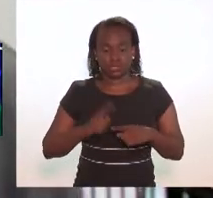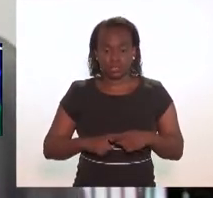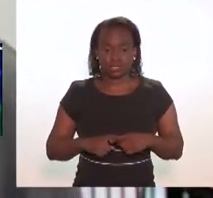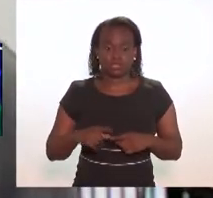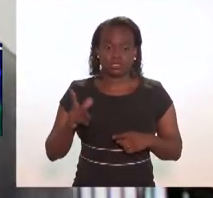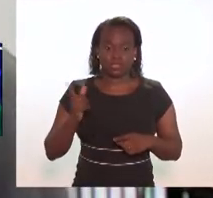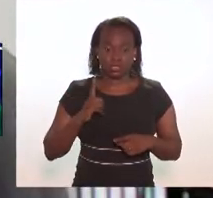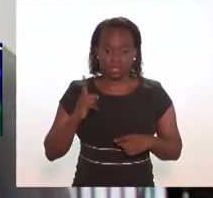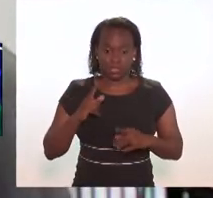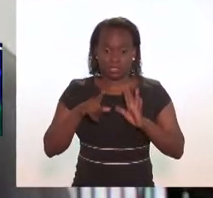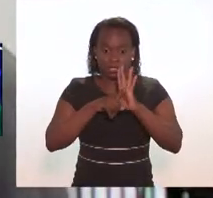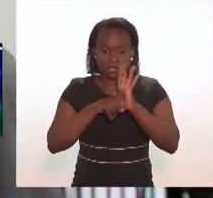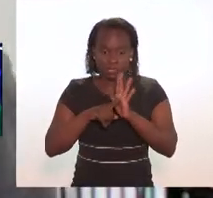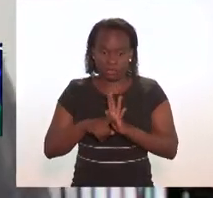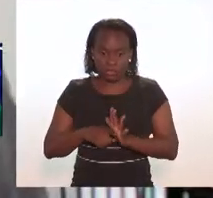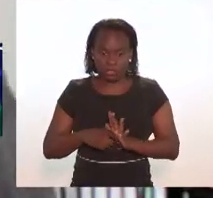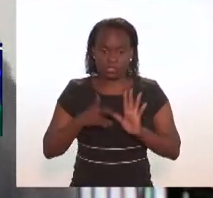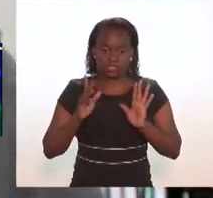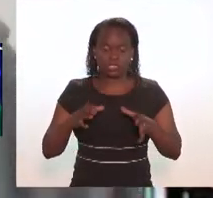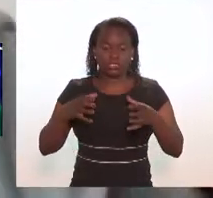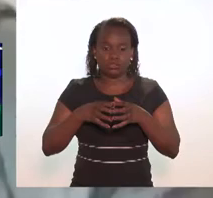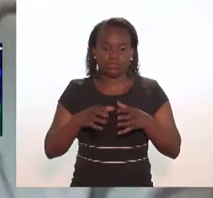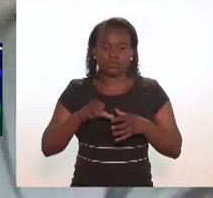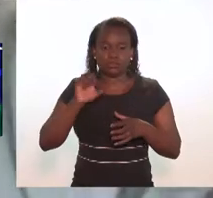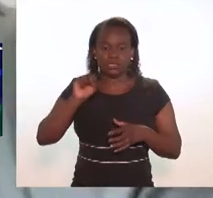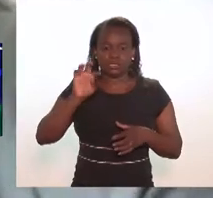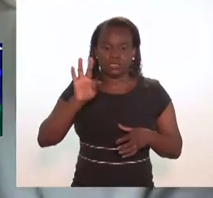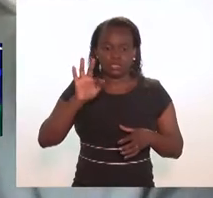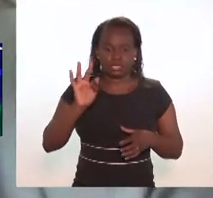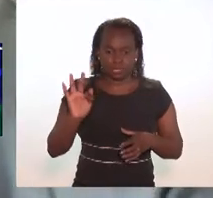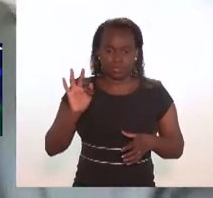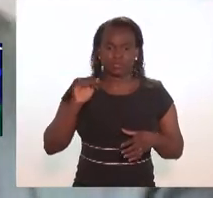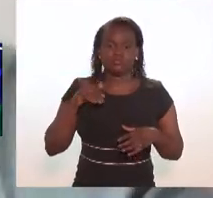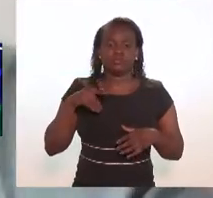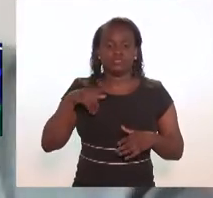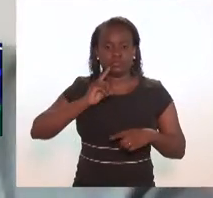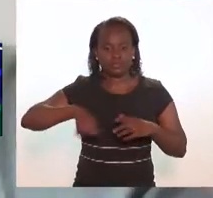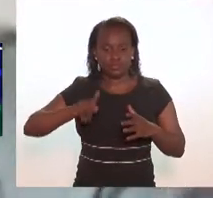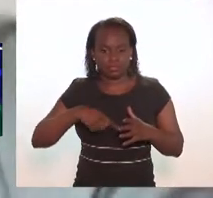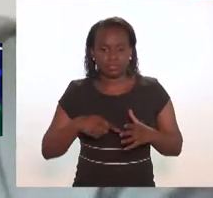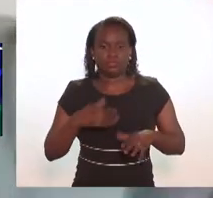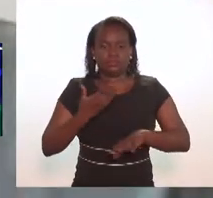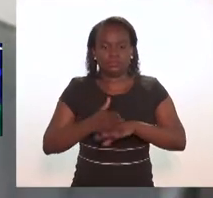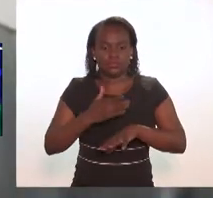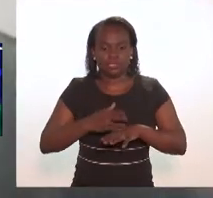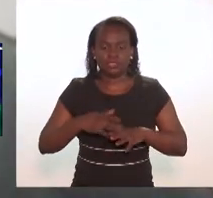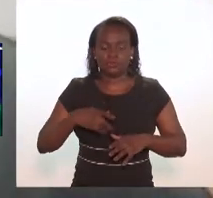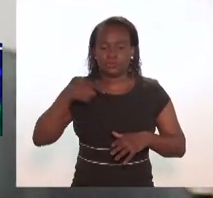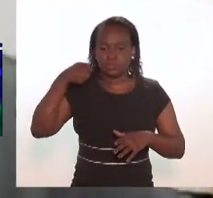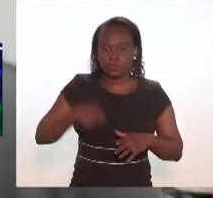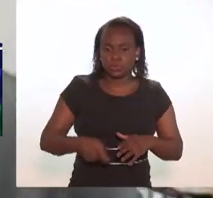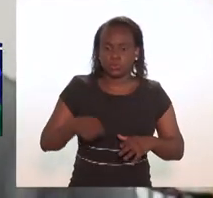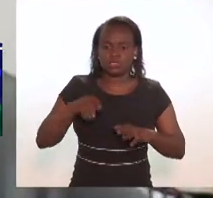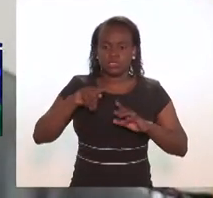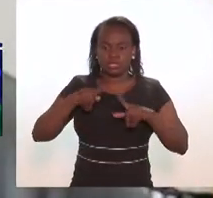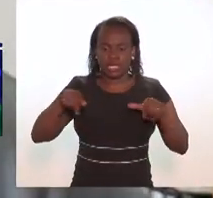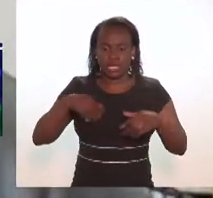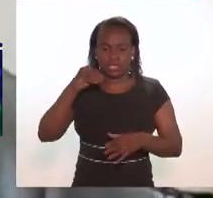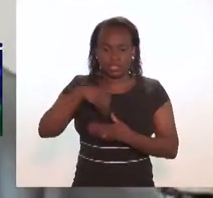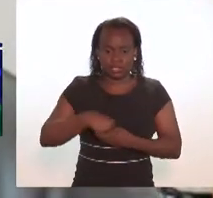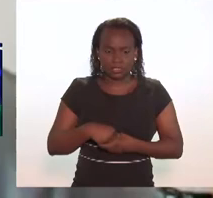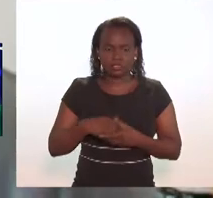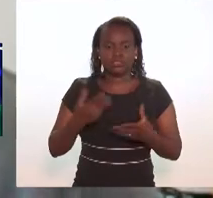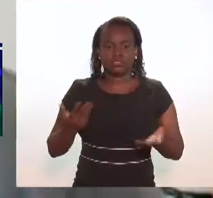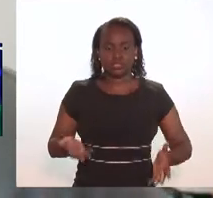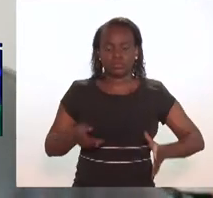existe já a decisão do Supremo Tribunal Federal vedando a prática da censura em sala de aula. E o que